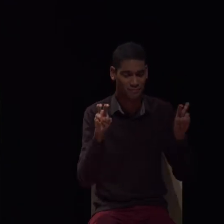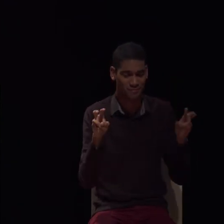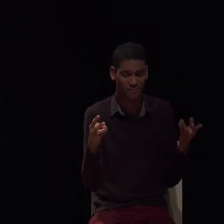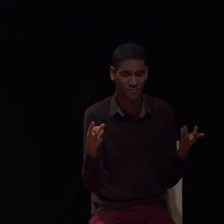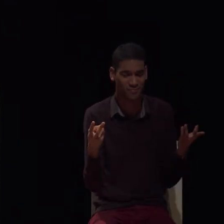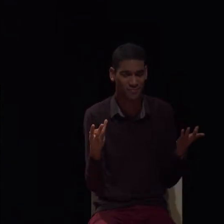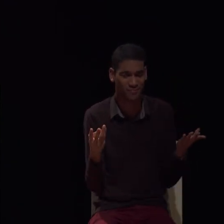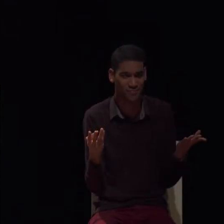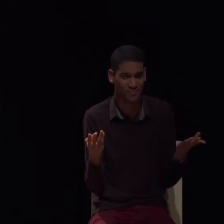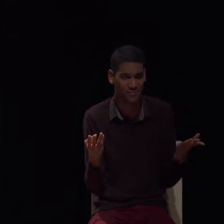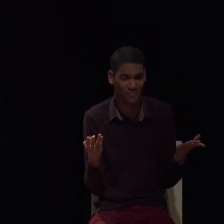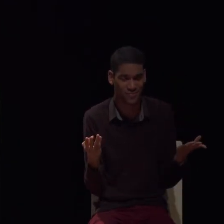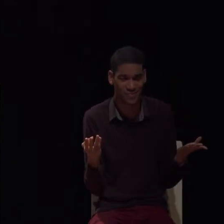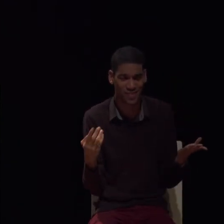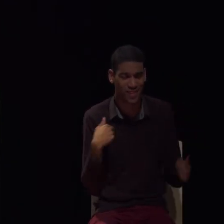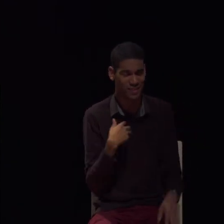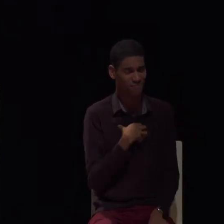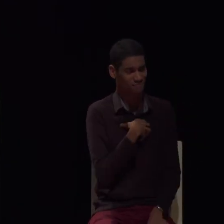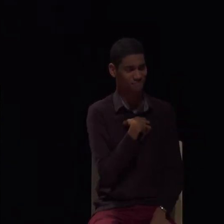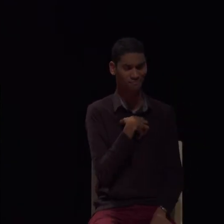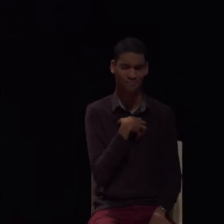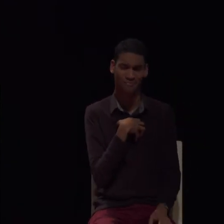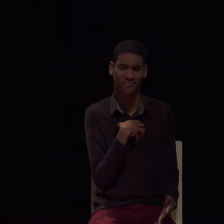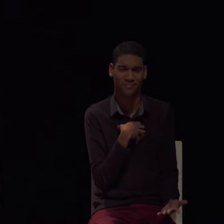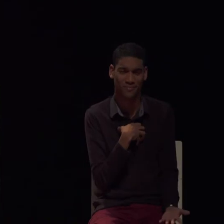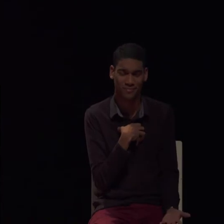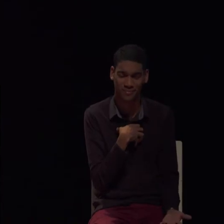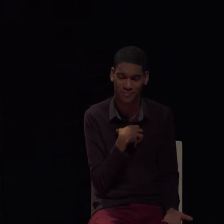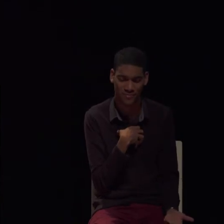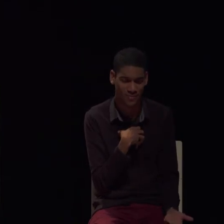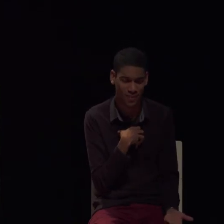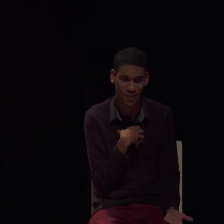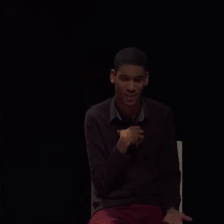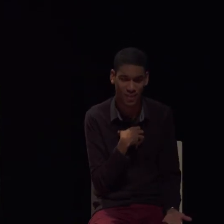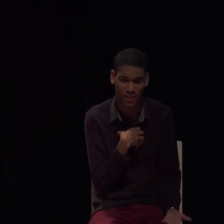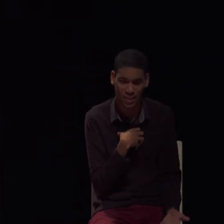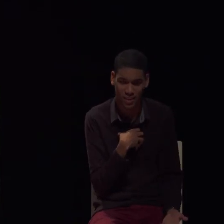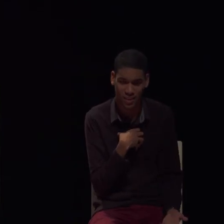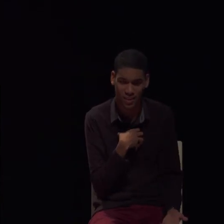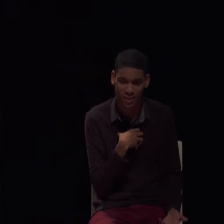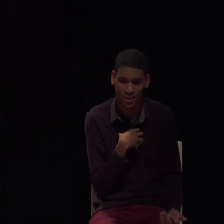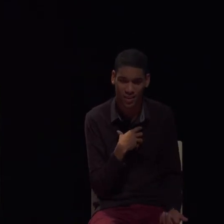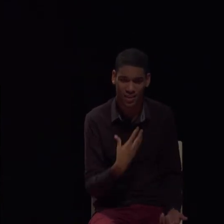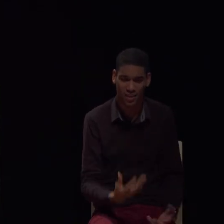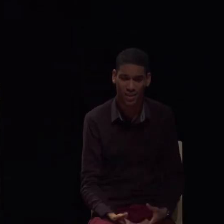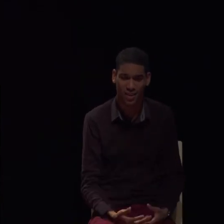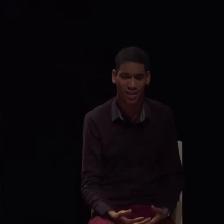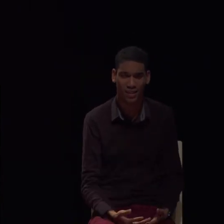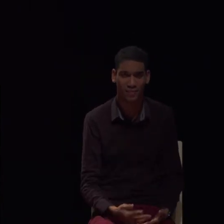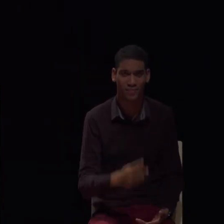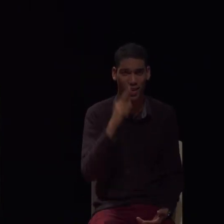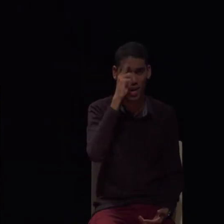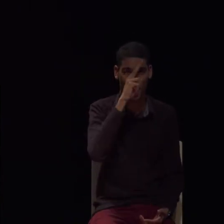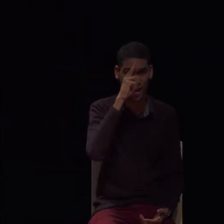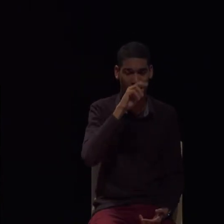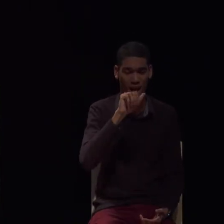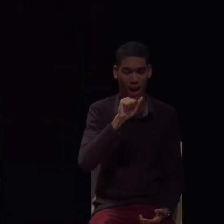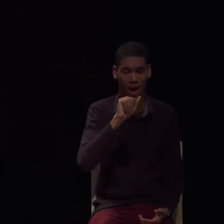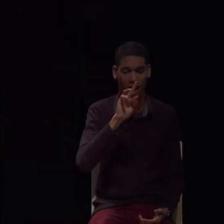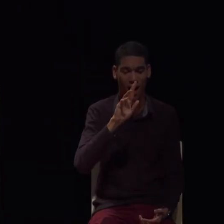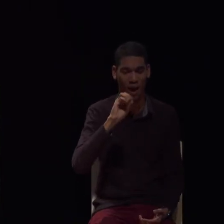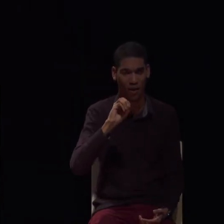me mexeu muito comigo né histórias é atlânticas